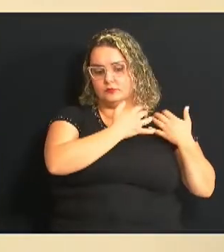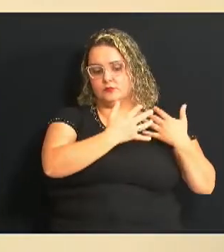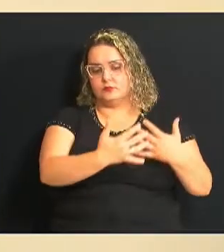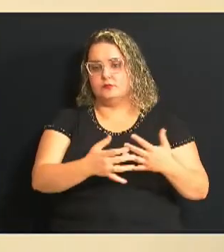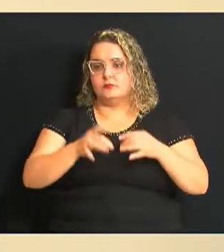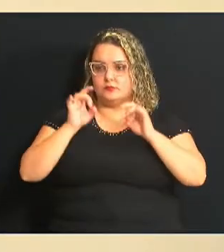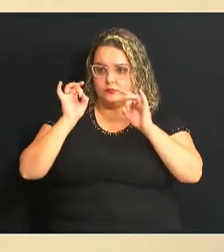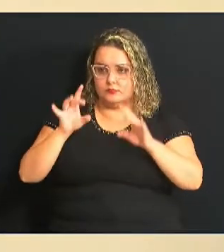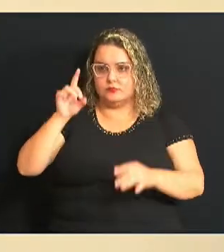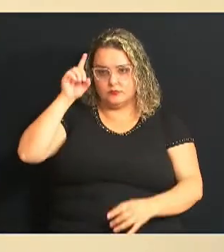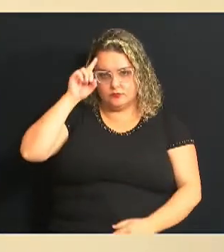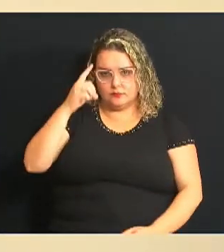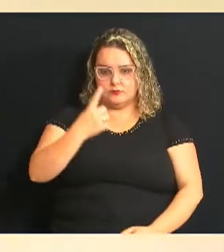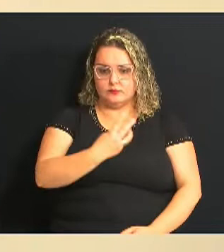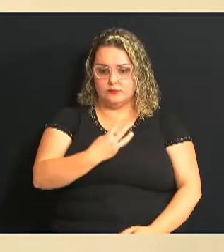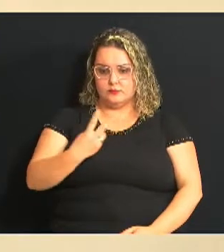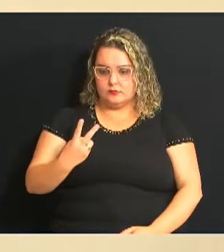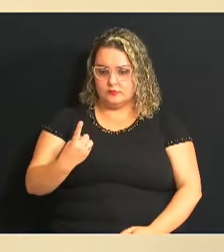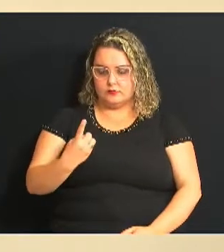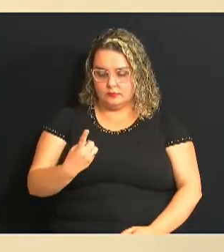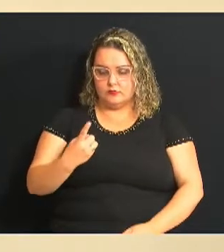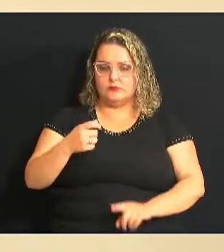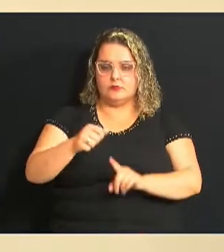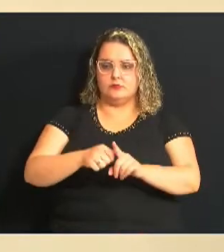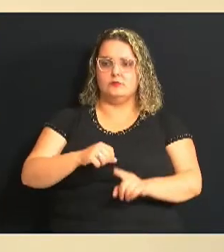especificamente no dia 31 de outubro de